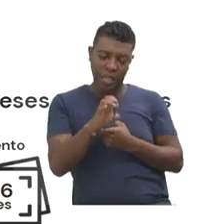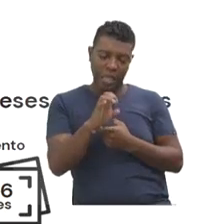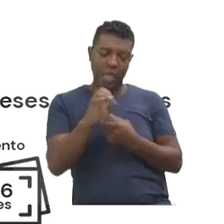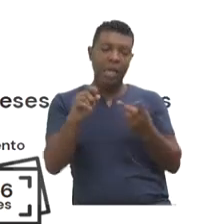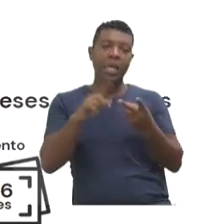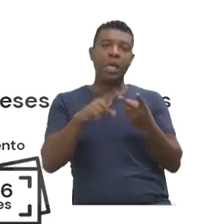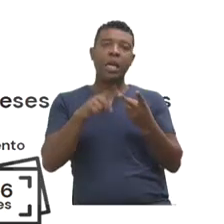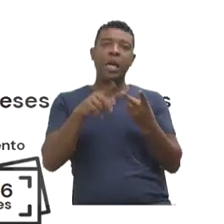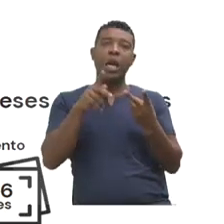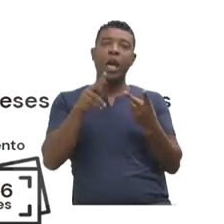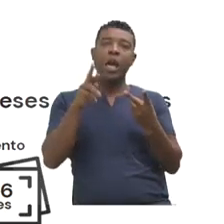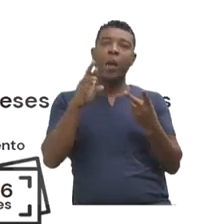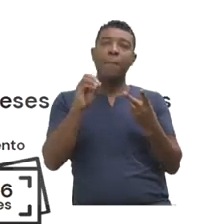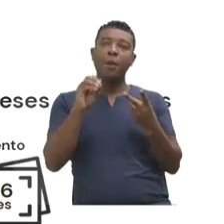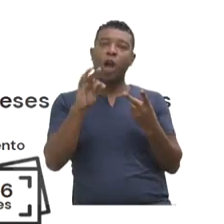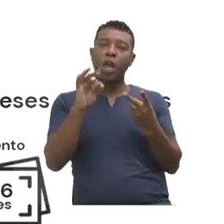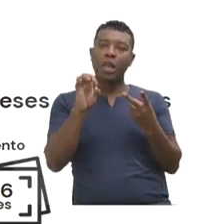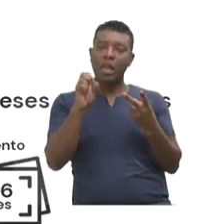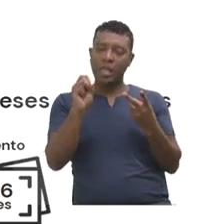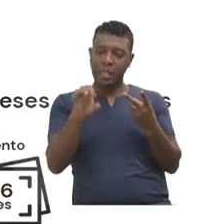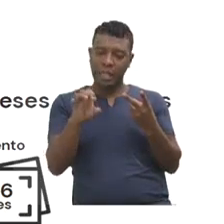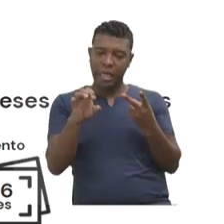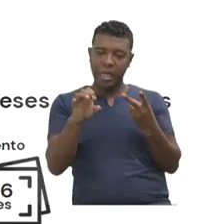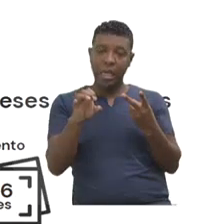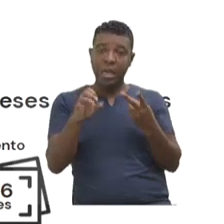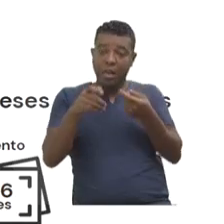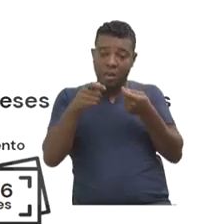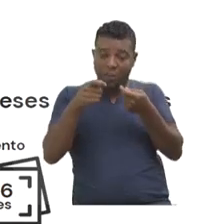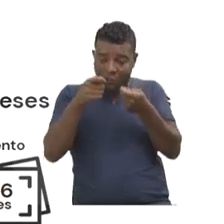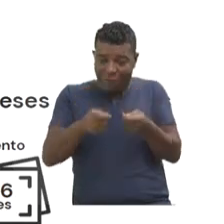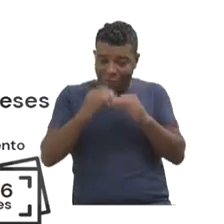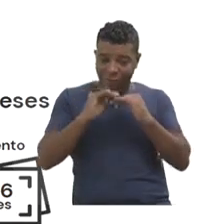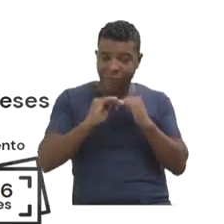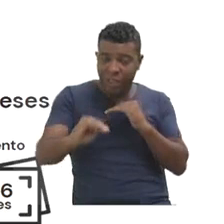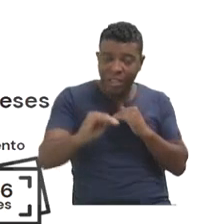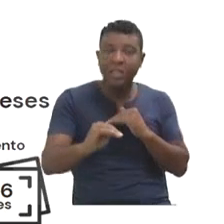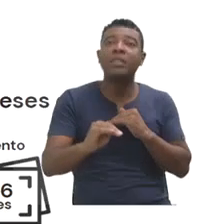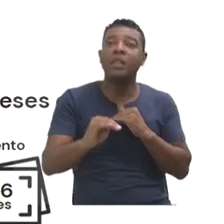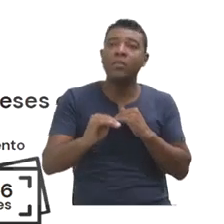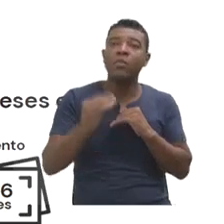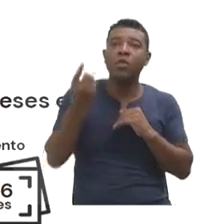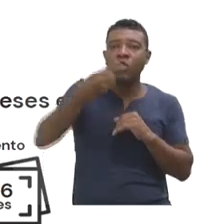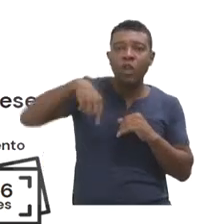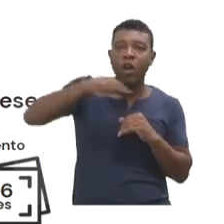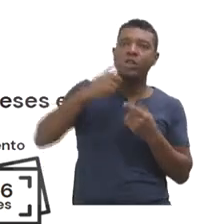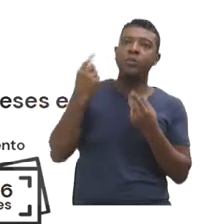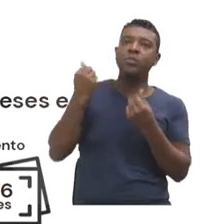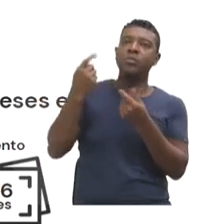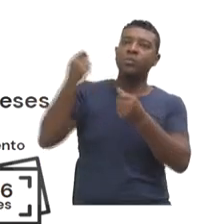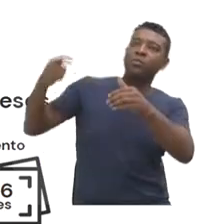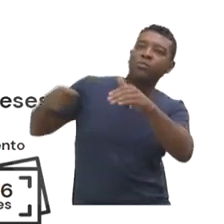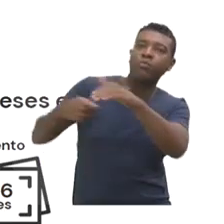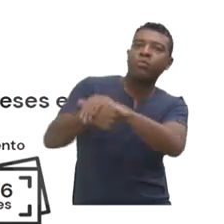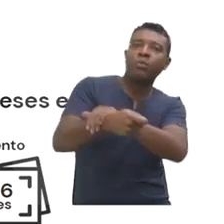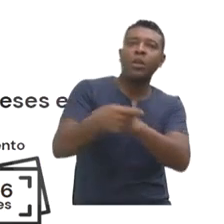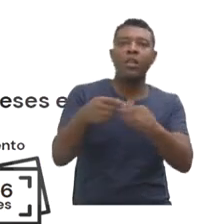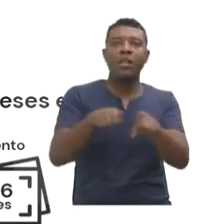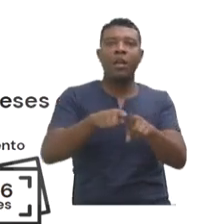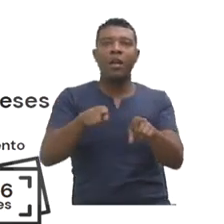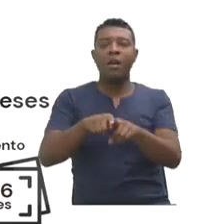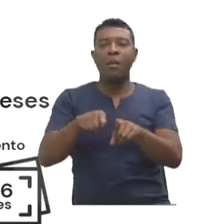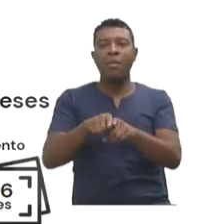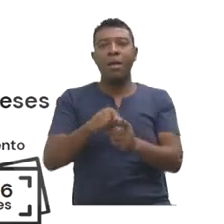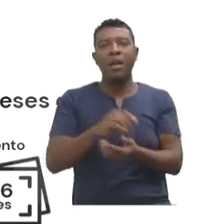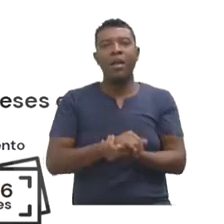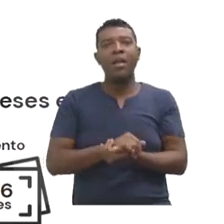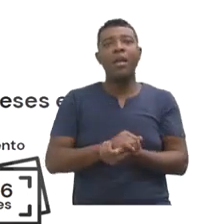nós fizemos grandes recursos colocamos muito recursos dentro do dos prestadores né dos municípios que